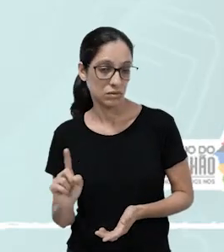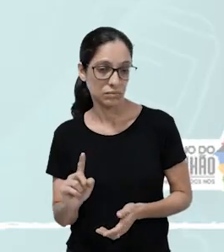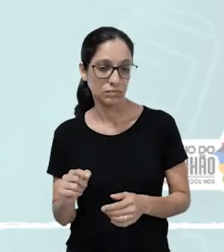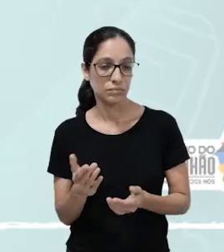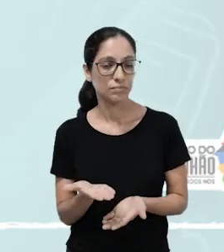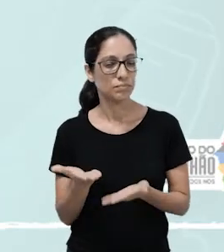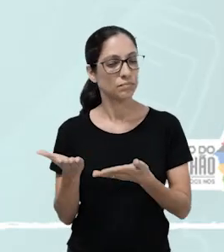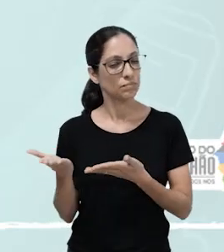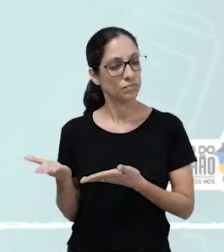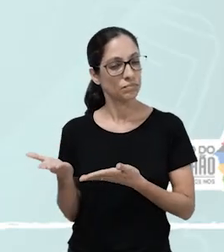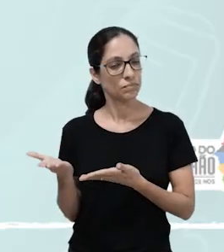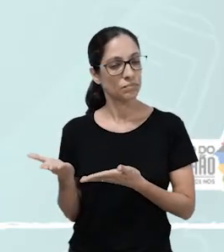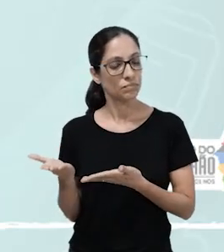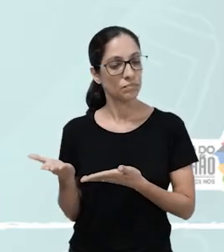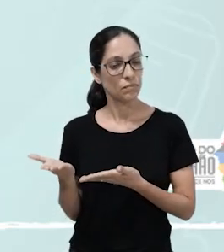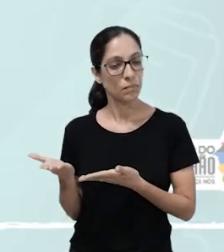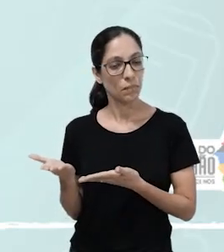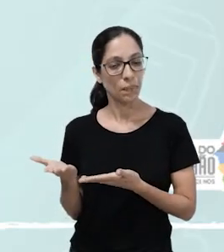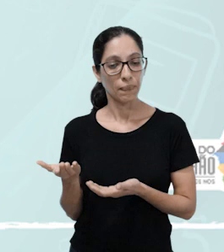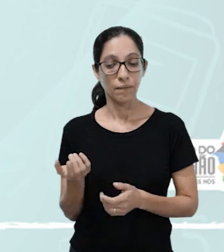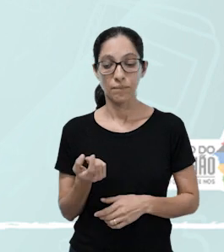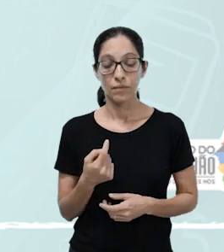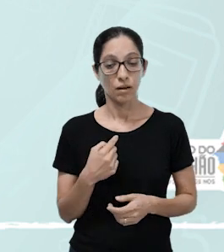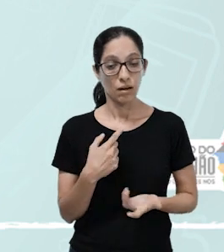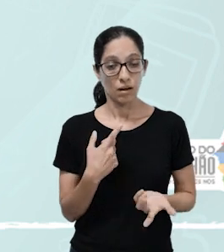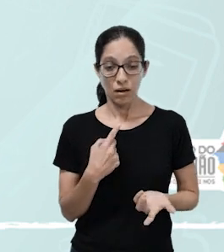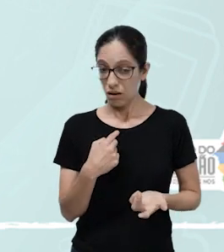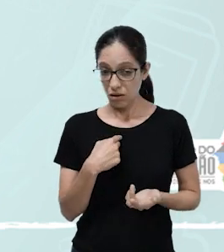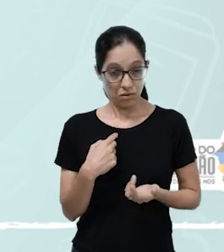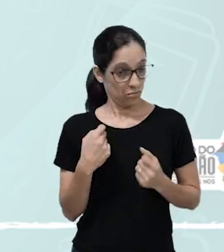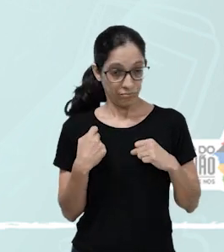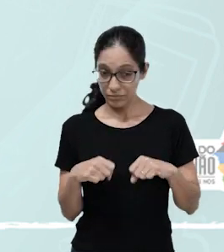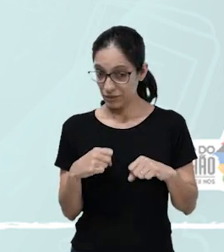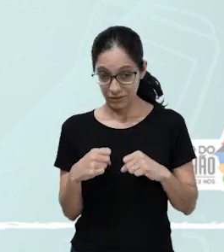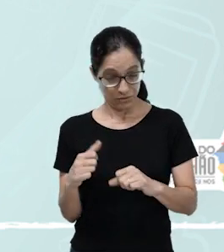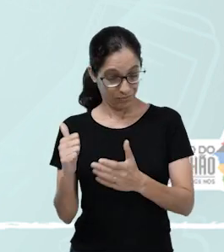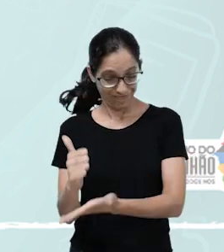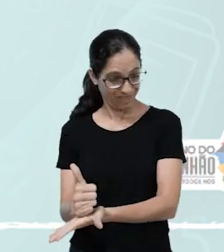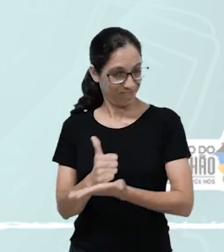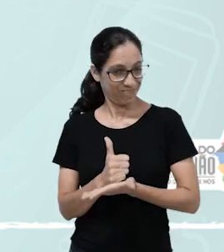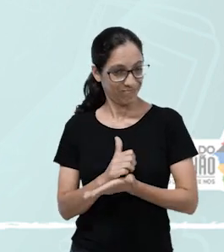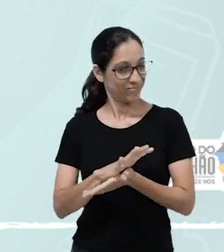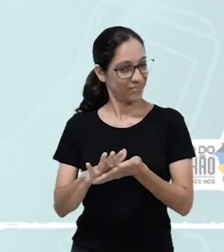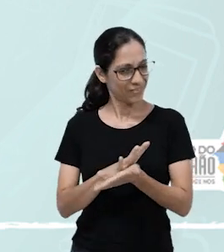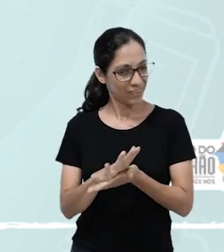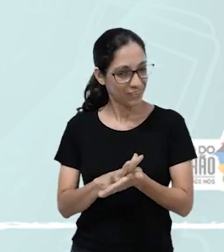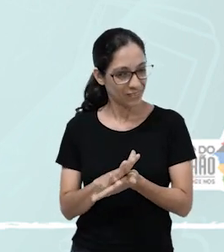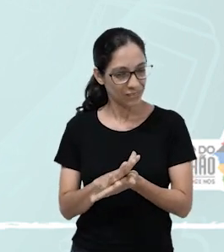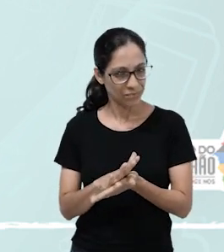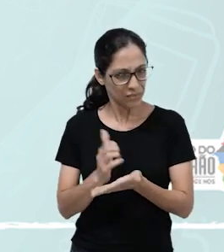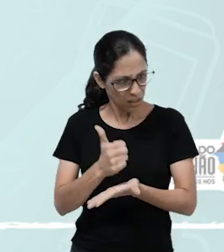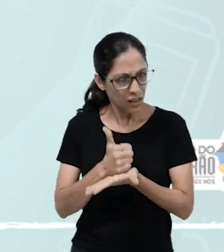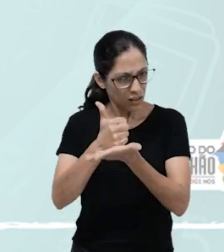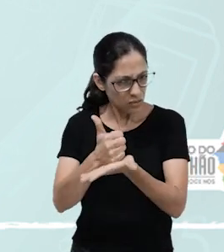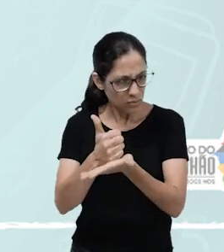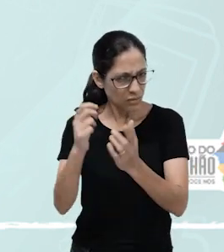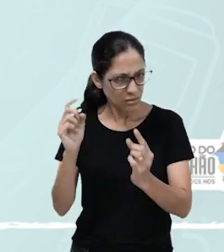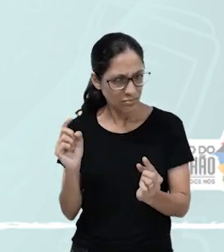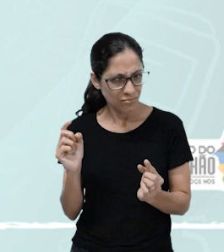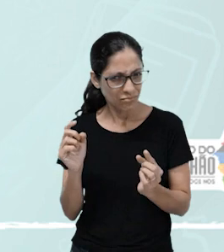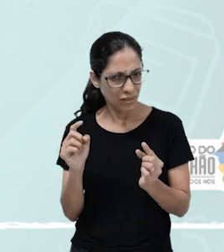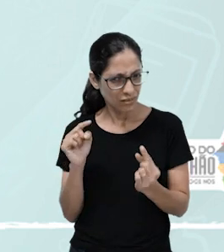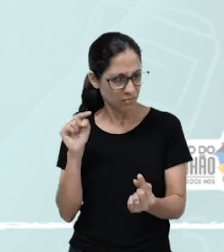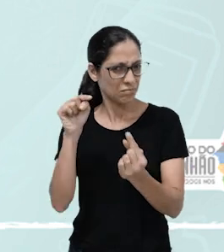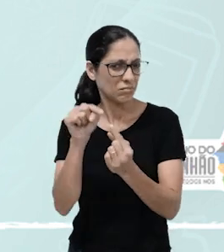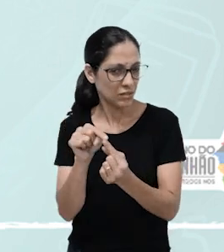don't need any help. Eu não preciso de nenhuma ajuda. É uma ajuda específica? Não.